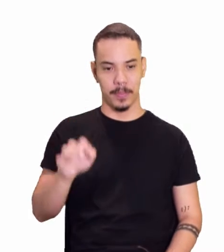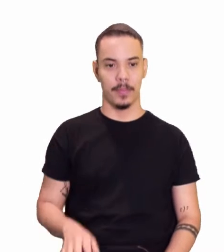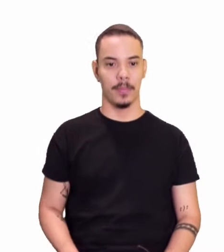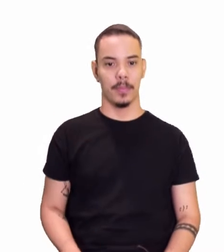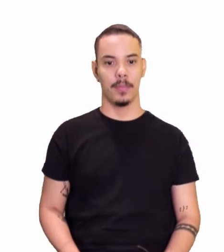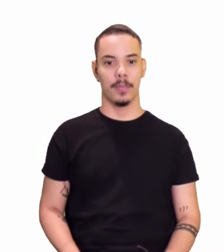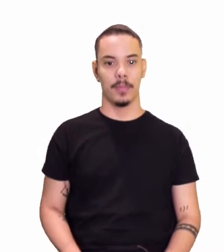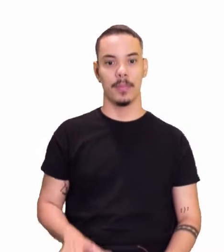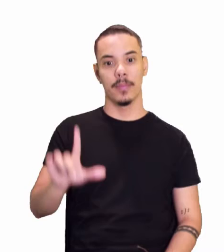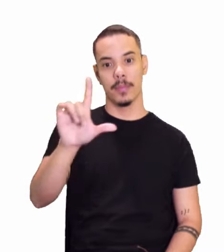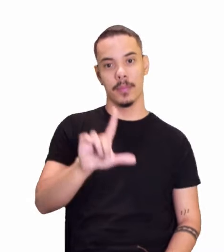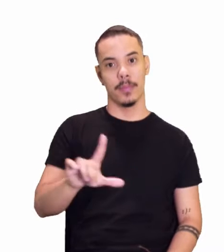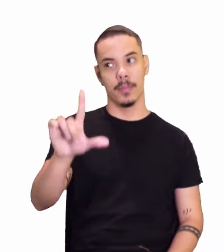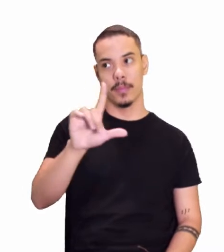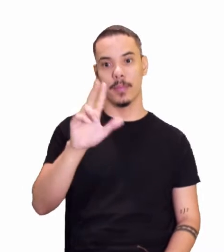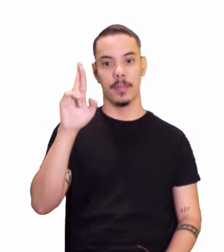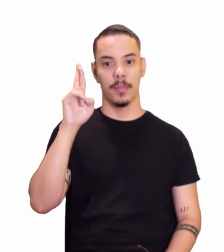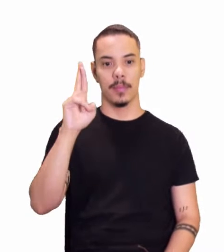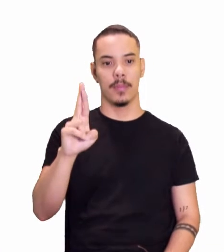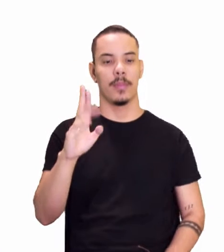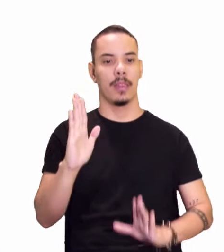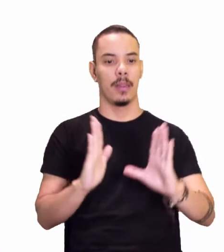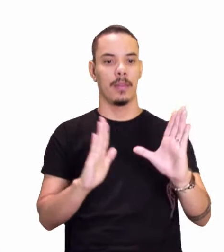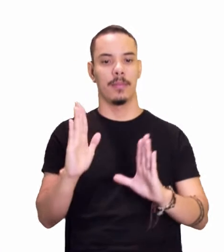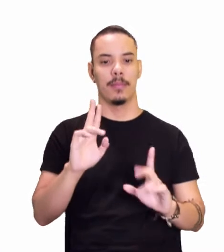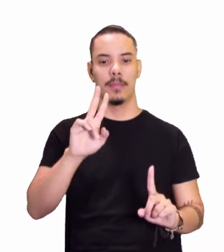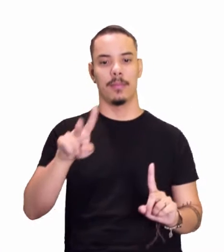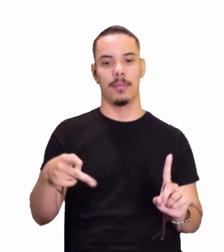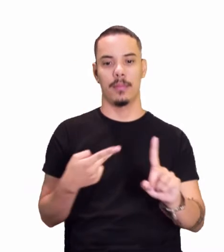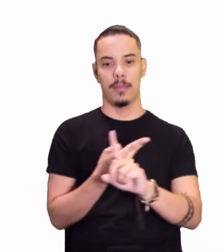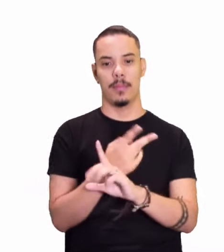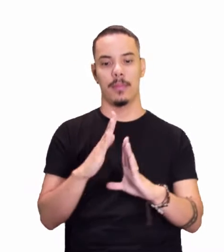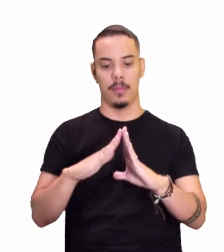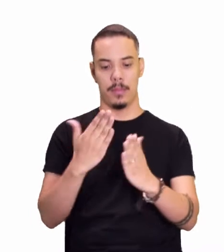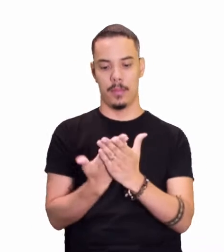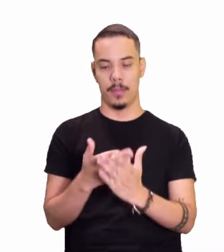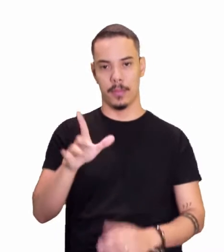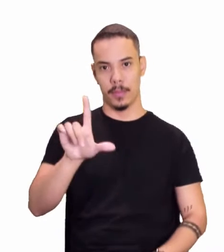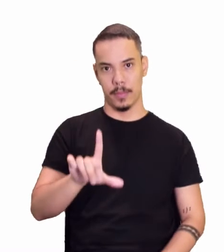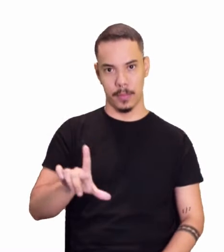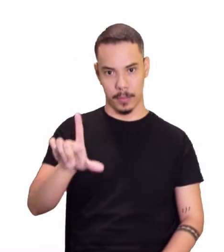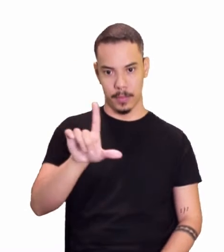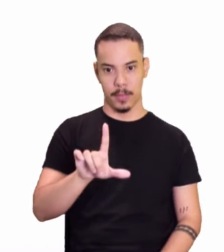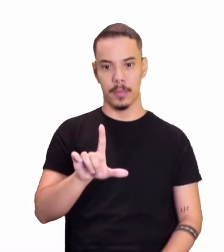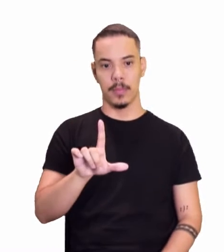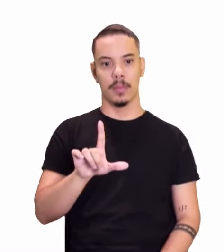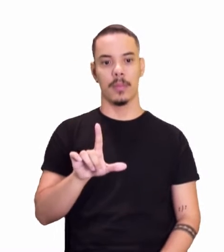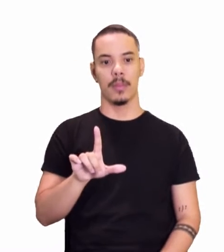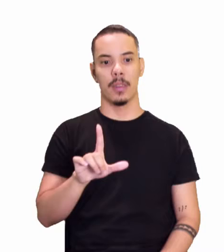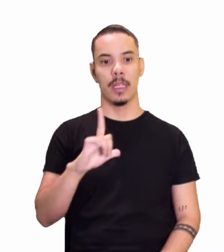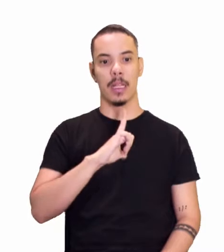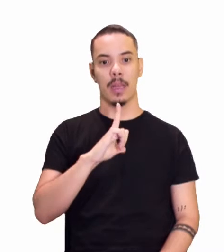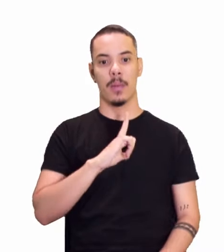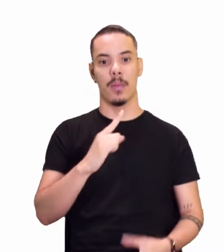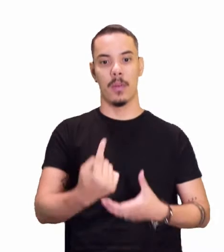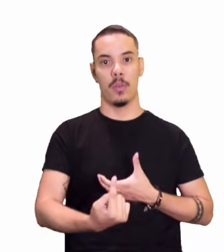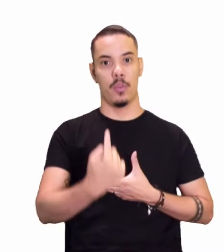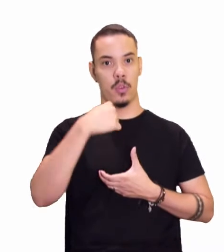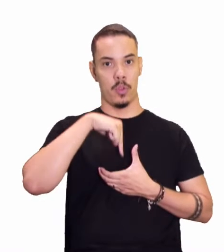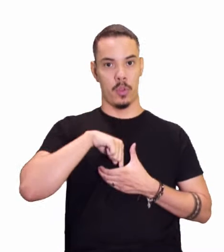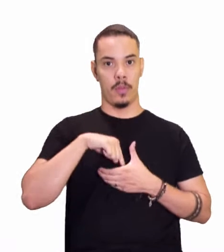literatura, ele representou o período de transição escola literária entre o trovadorismo